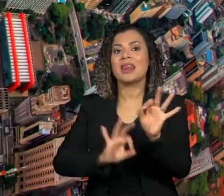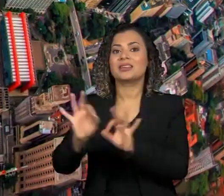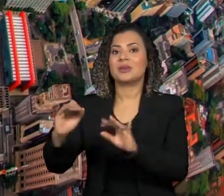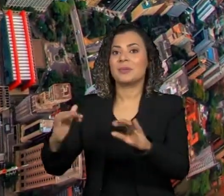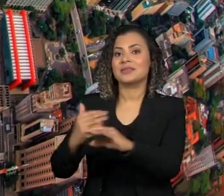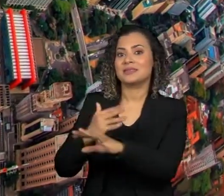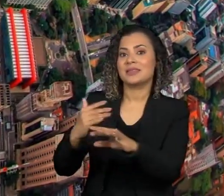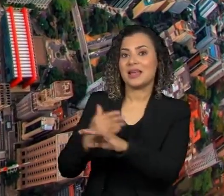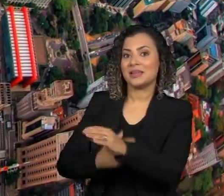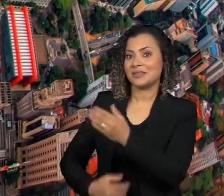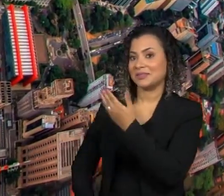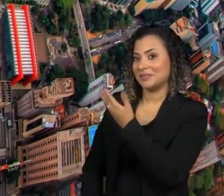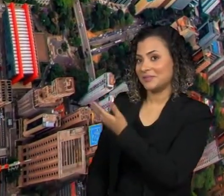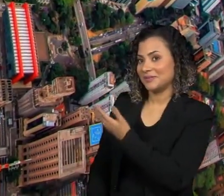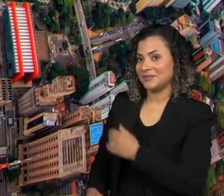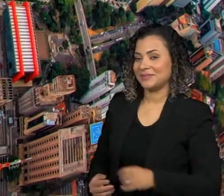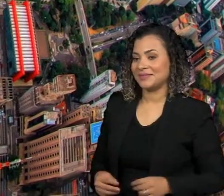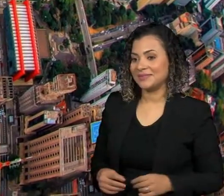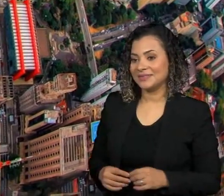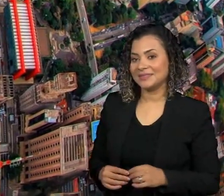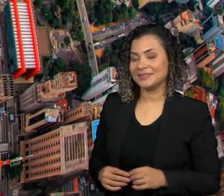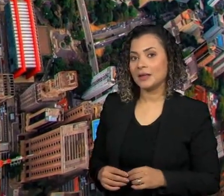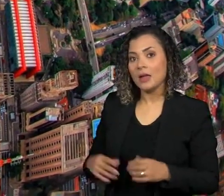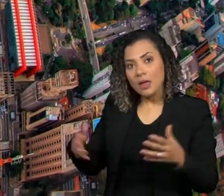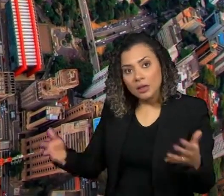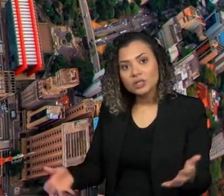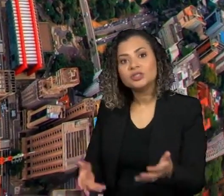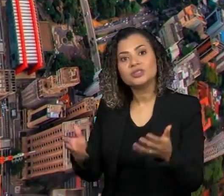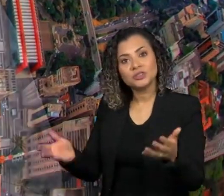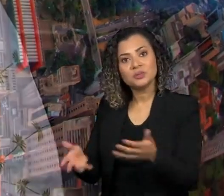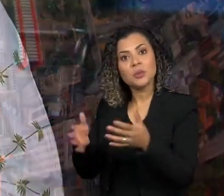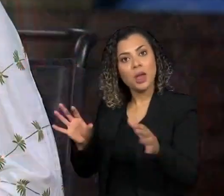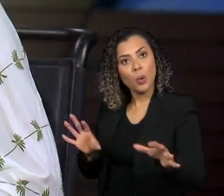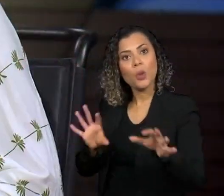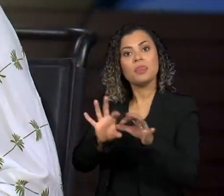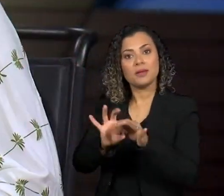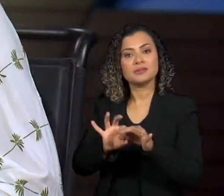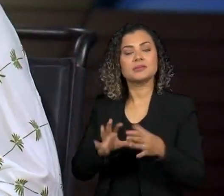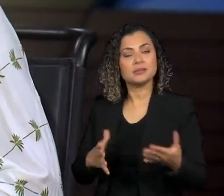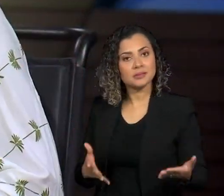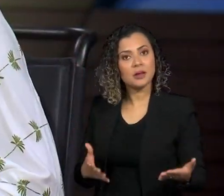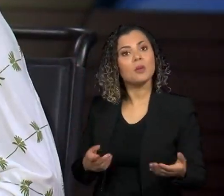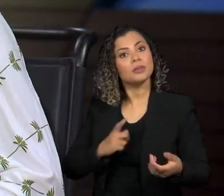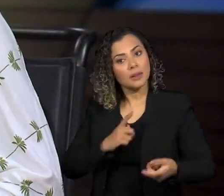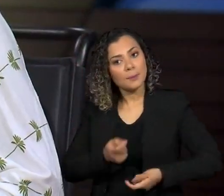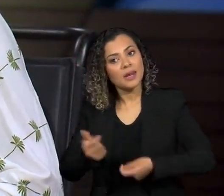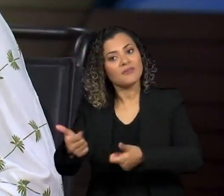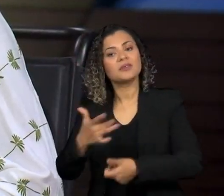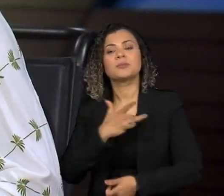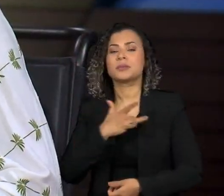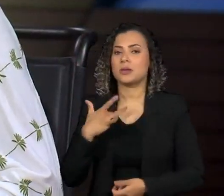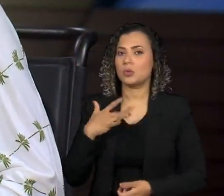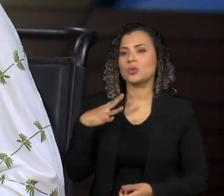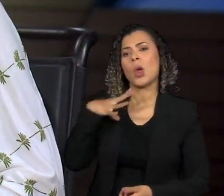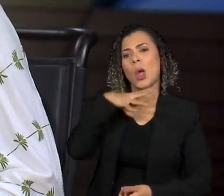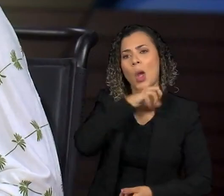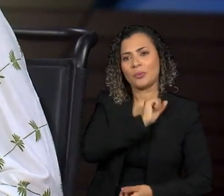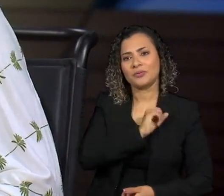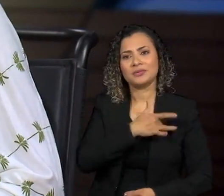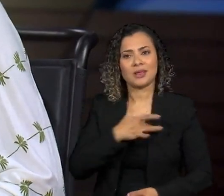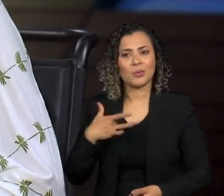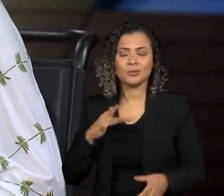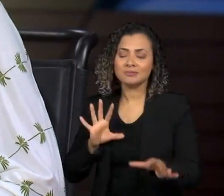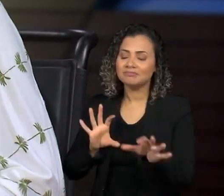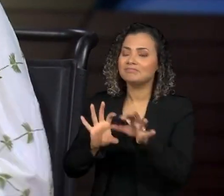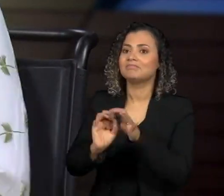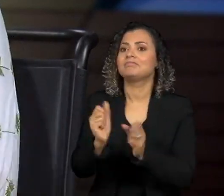cidade, pensando em provocar essa reconexão, tem inúmeros benefícios. Para a saúde, com certeza, porque as pessoas vão estar mais em